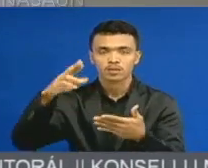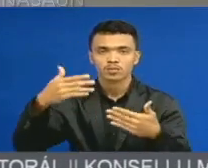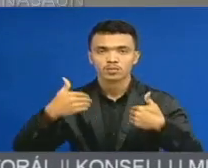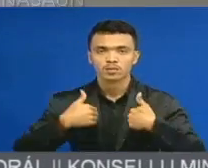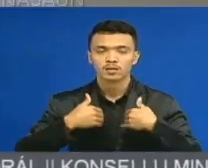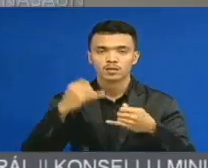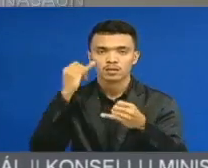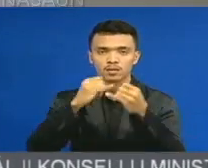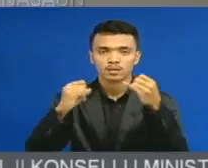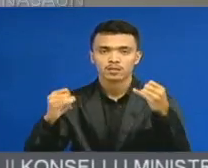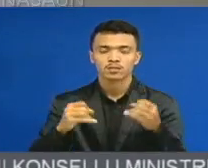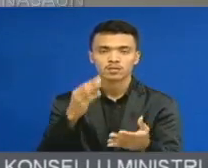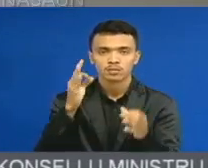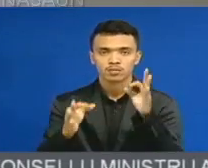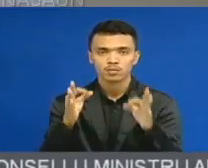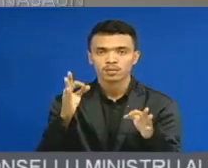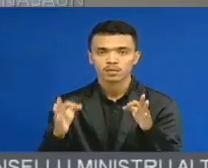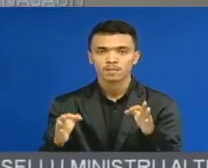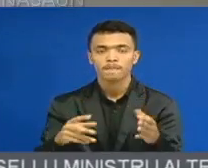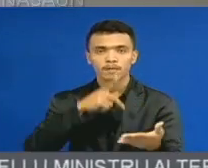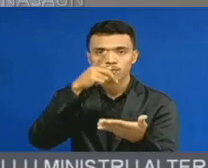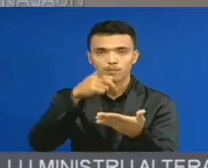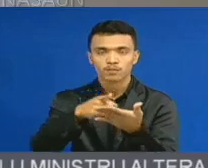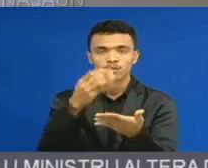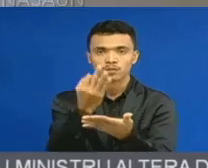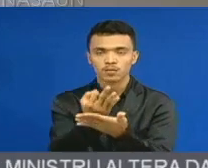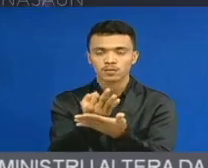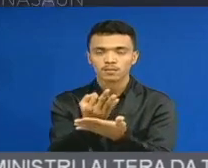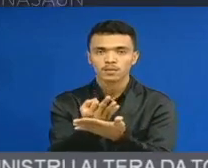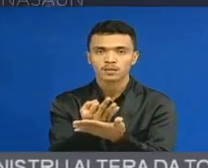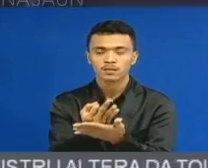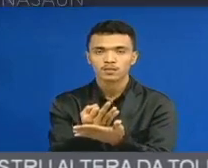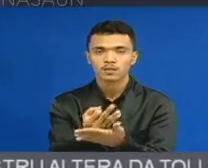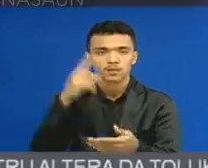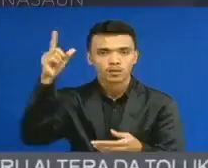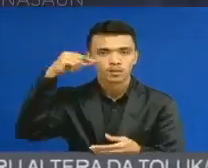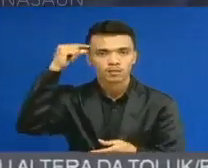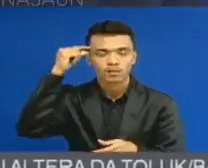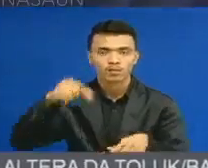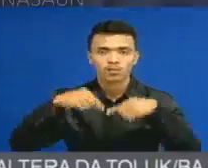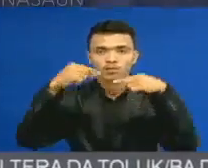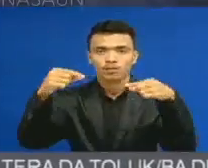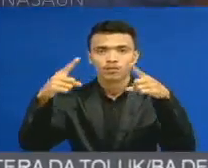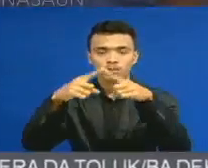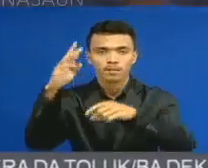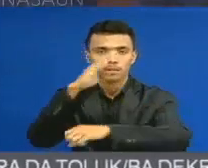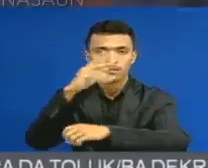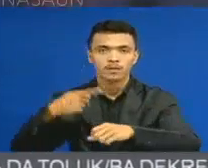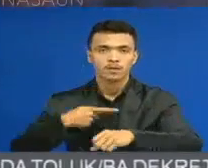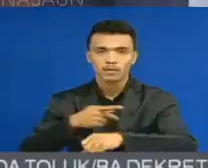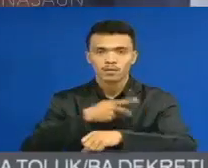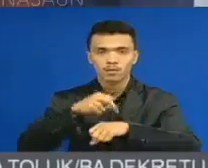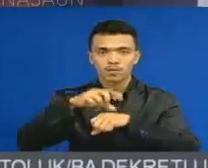final global. Entretanto, proposta orçamento retificativo nebe governo submete para parlamento nacional,